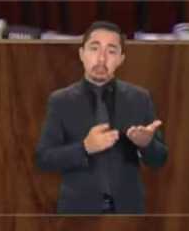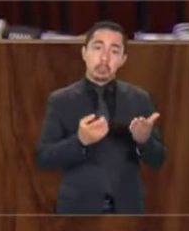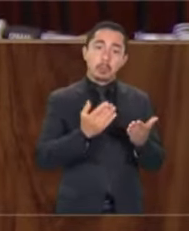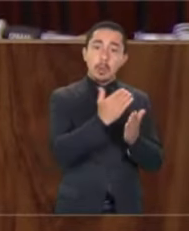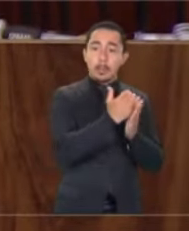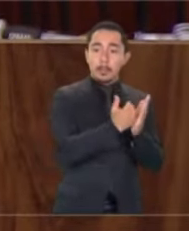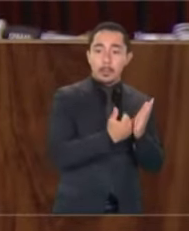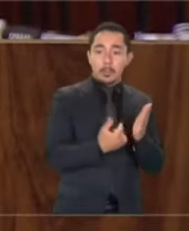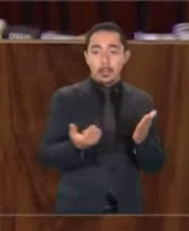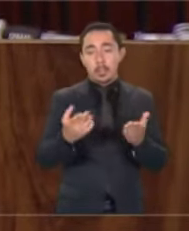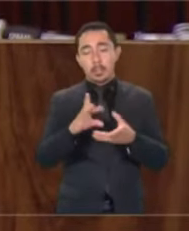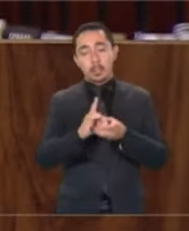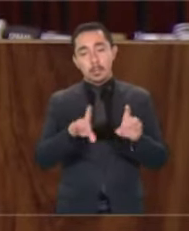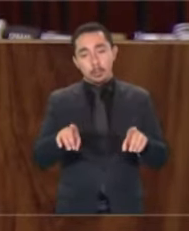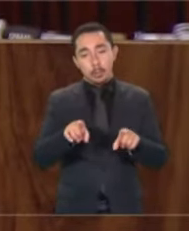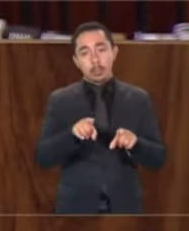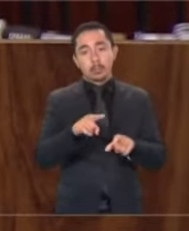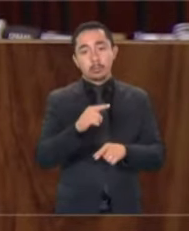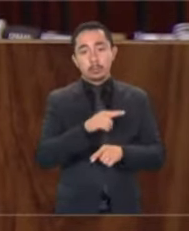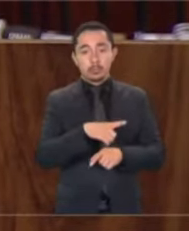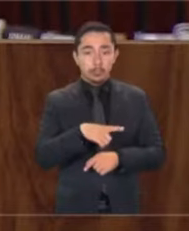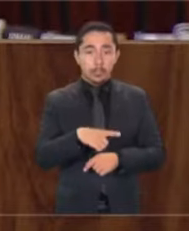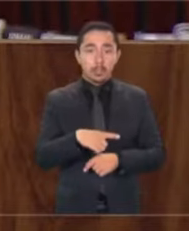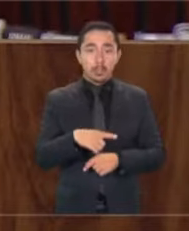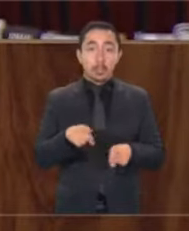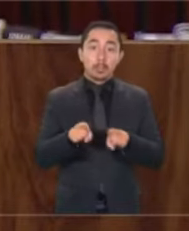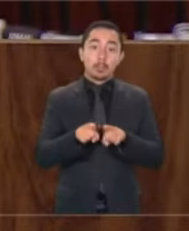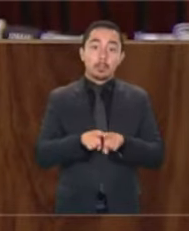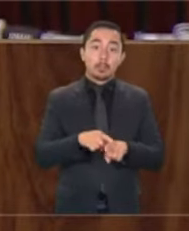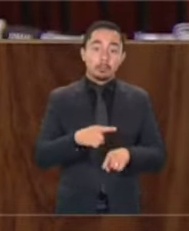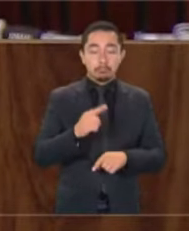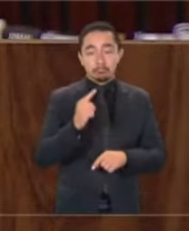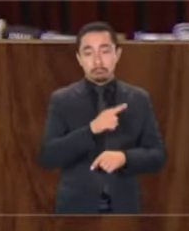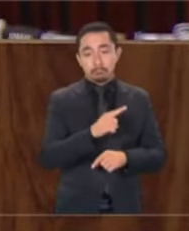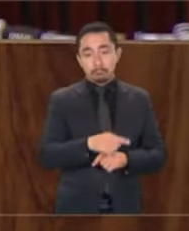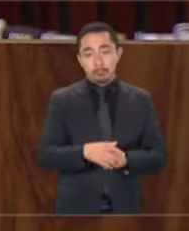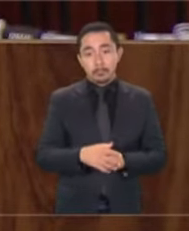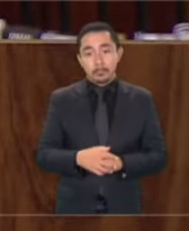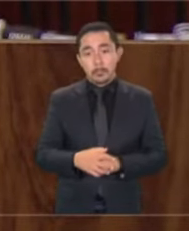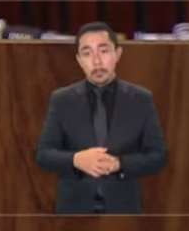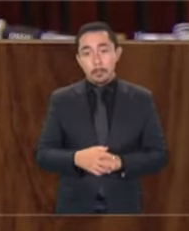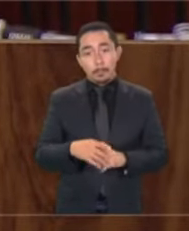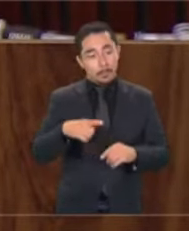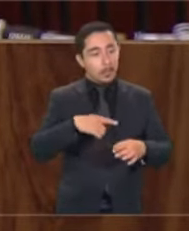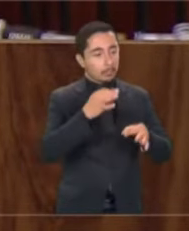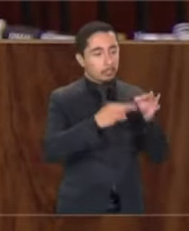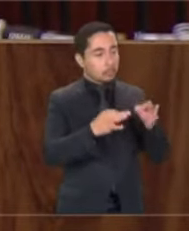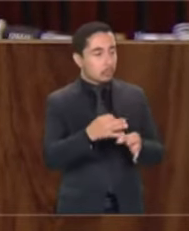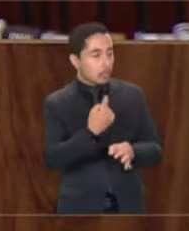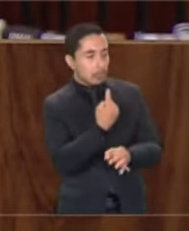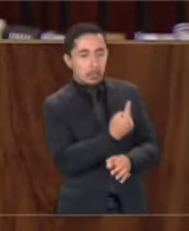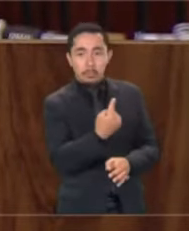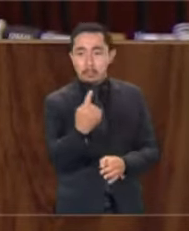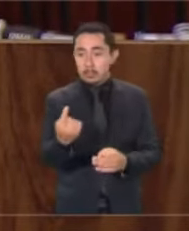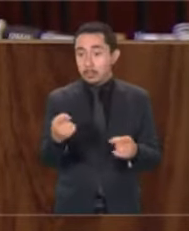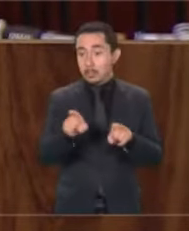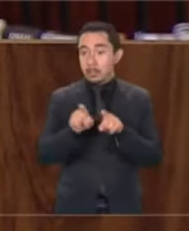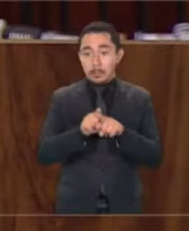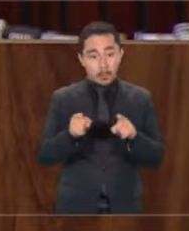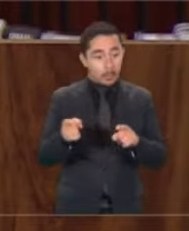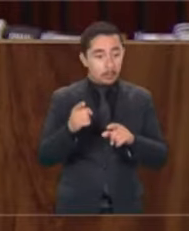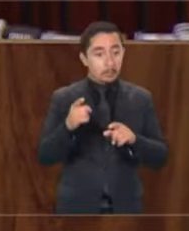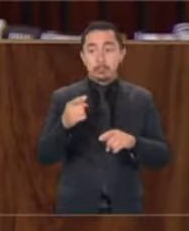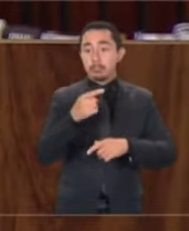num parlamento plurimo, num judiciário independente e numa imprensa